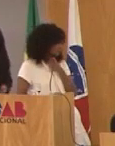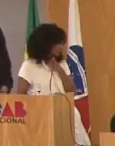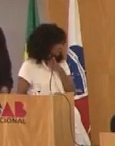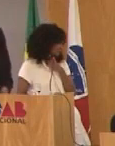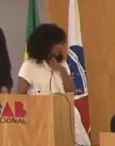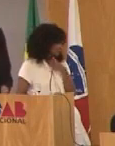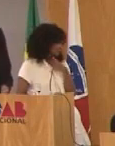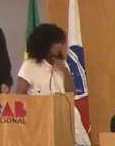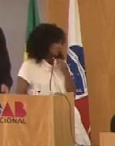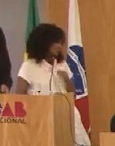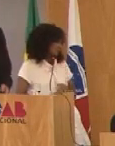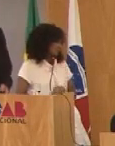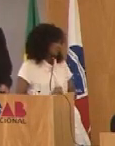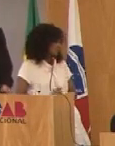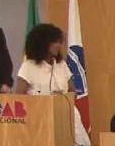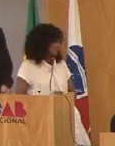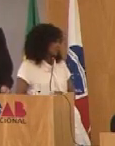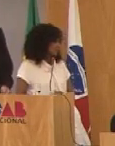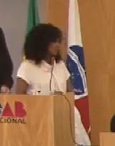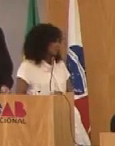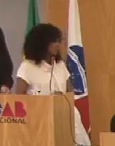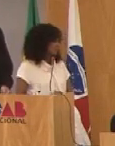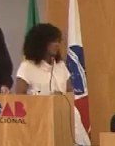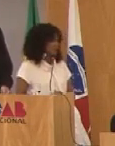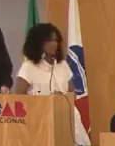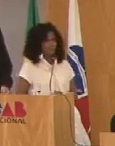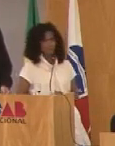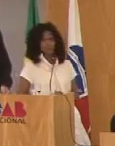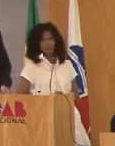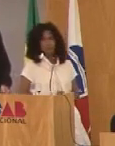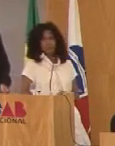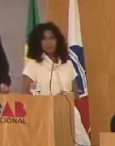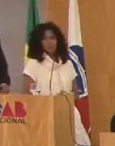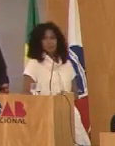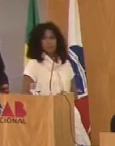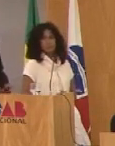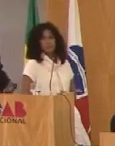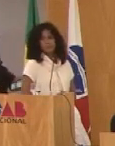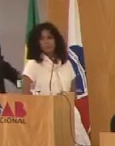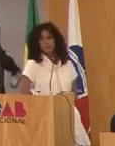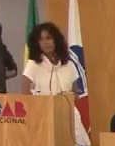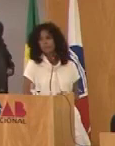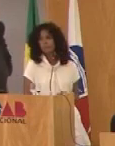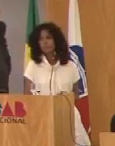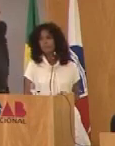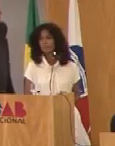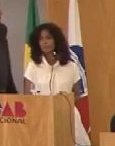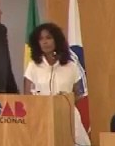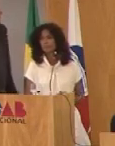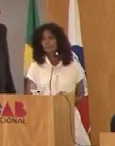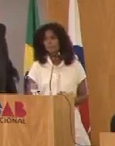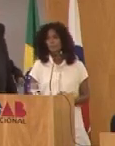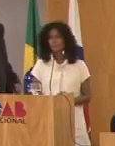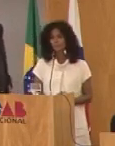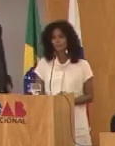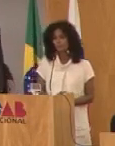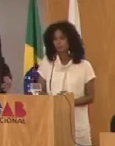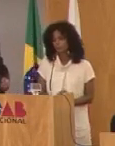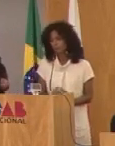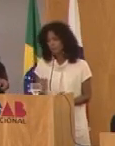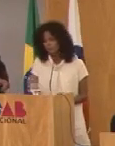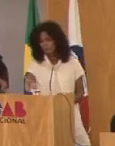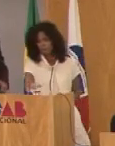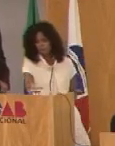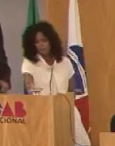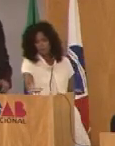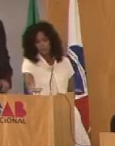de datas, né, e de idade, ela revela um percurso de lutas bastante